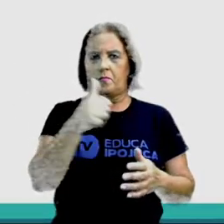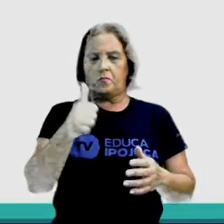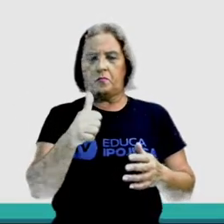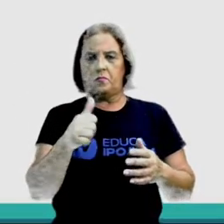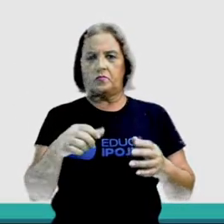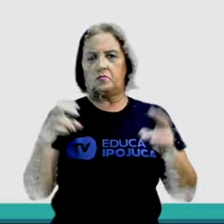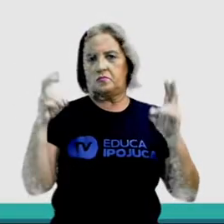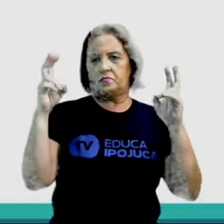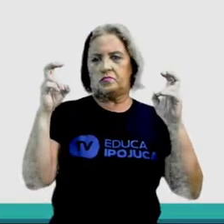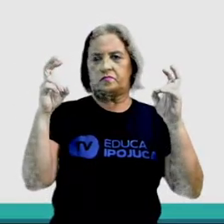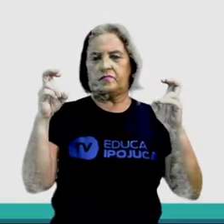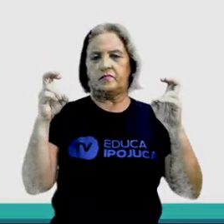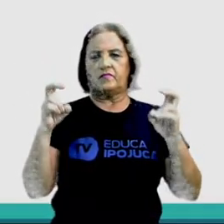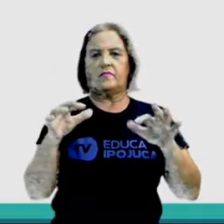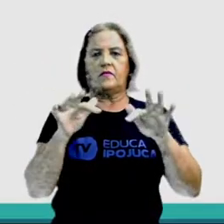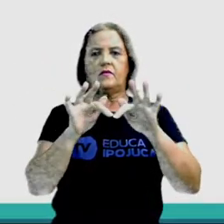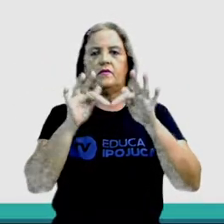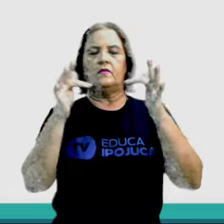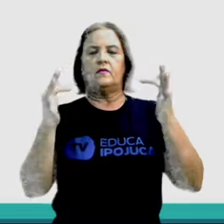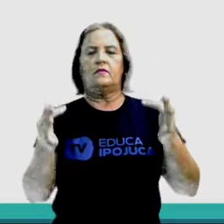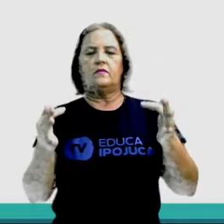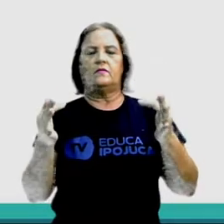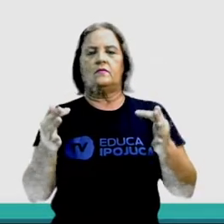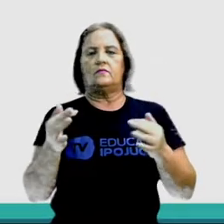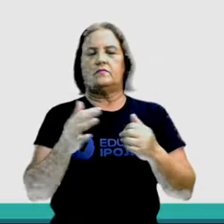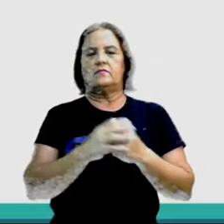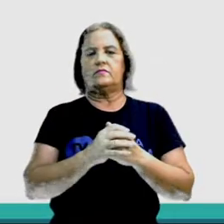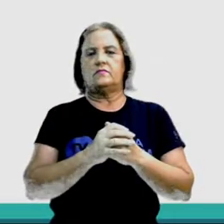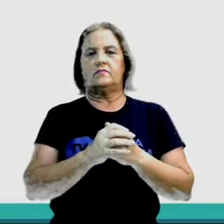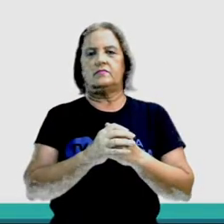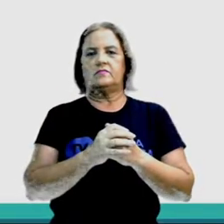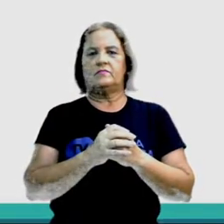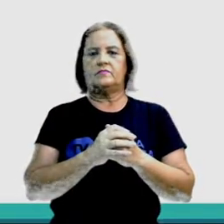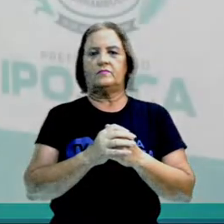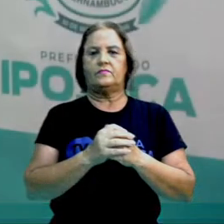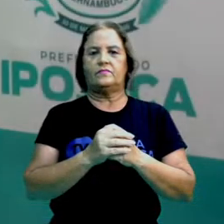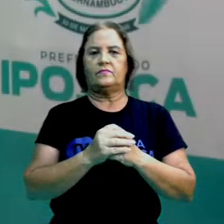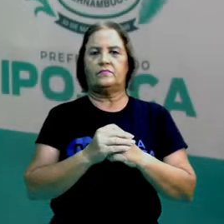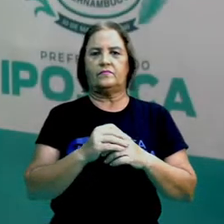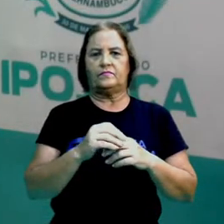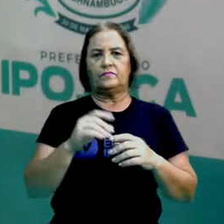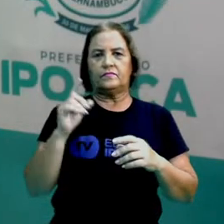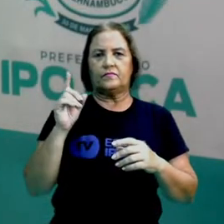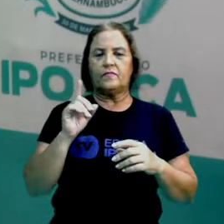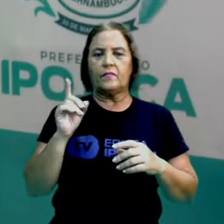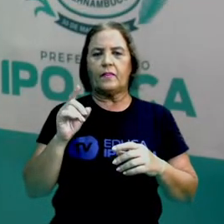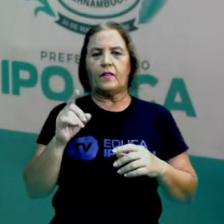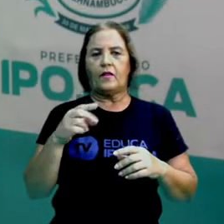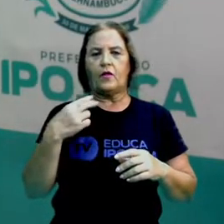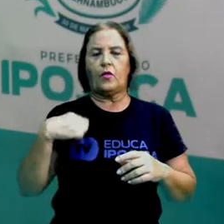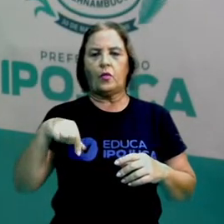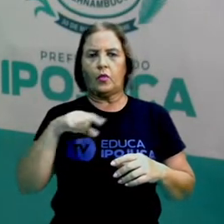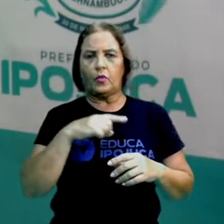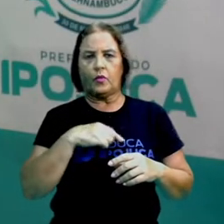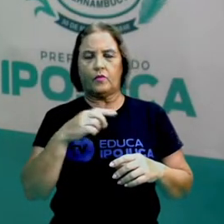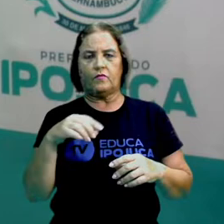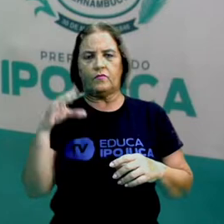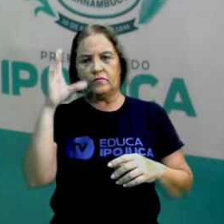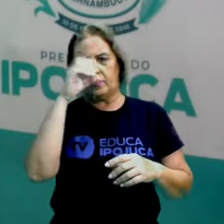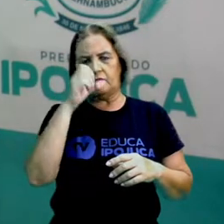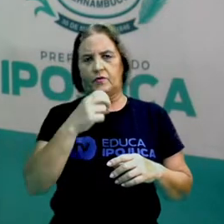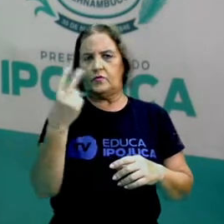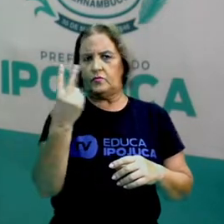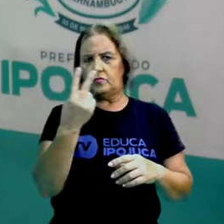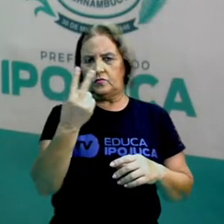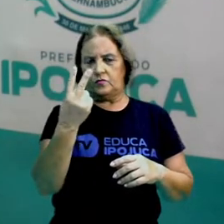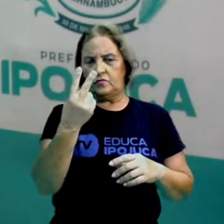de hoje vai ser o Simple Present questions with Doug and 12 nos vamos ver essas duas palavras